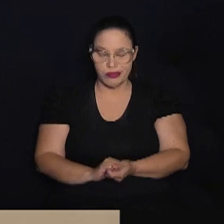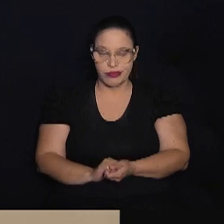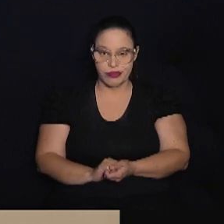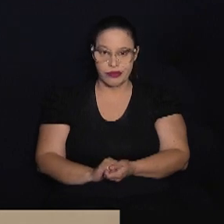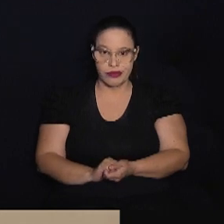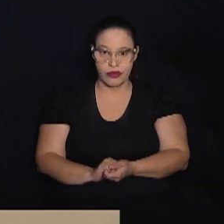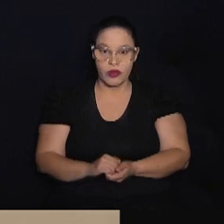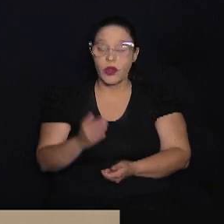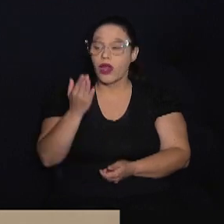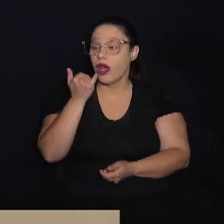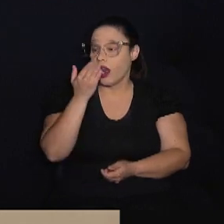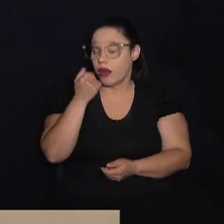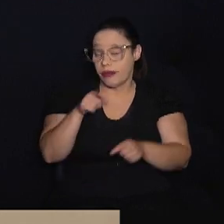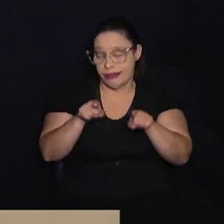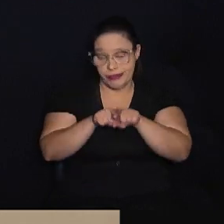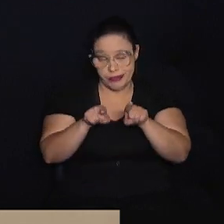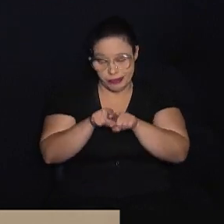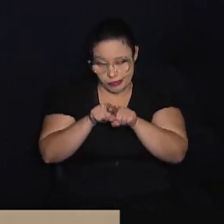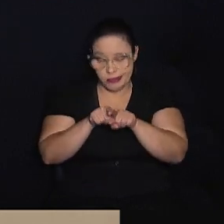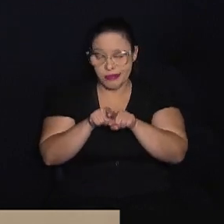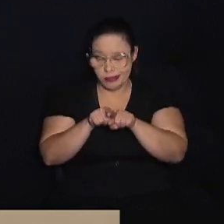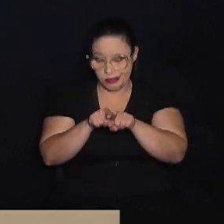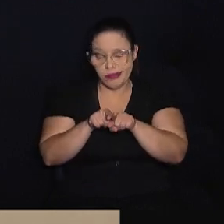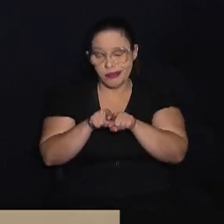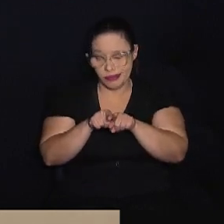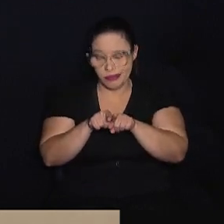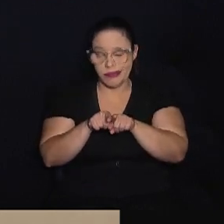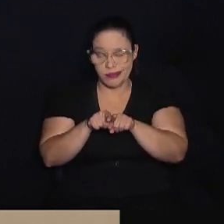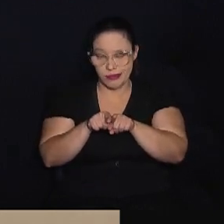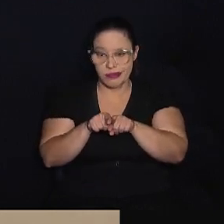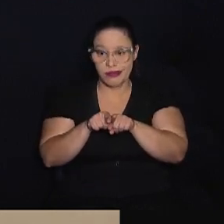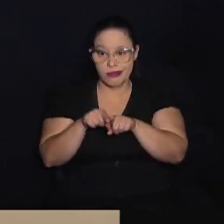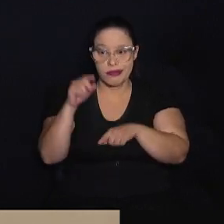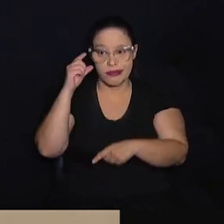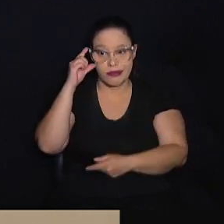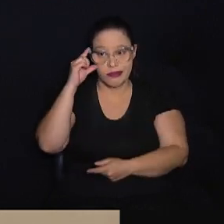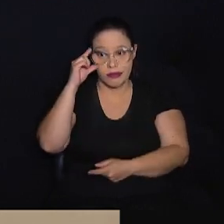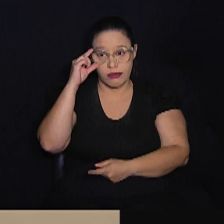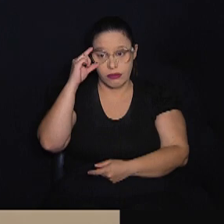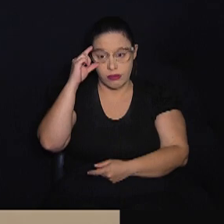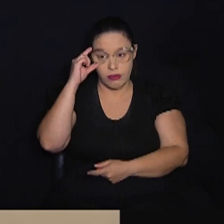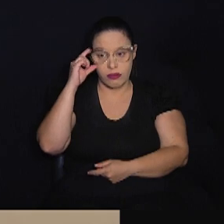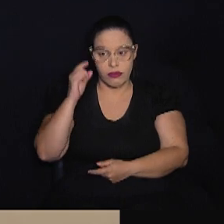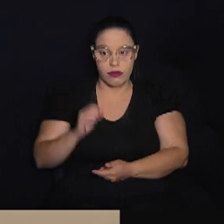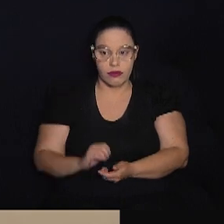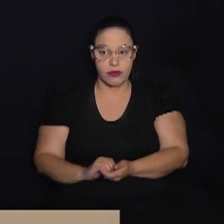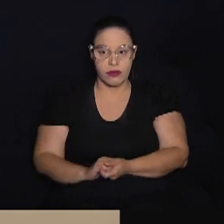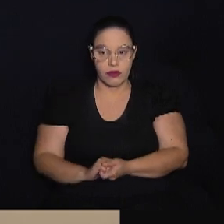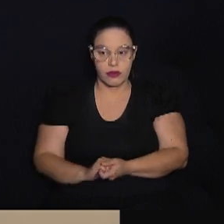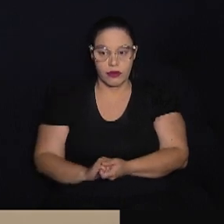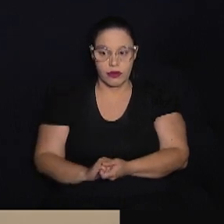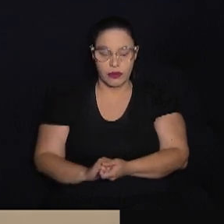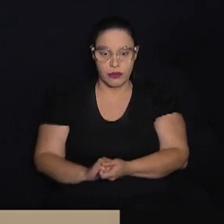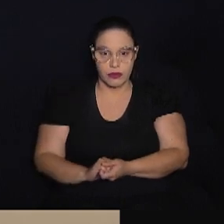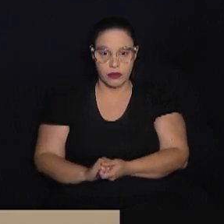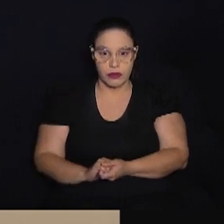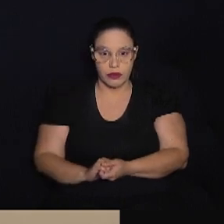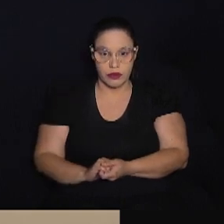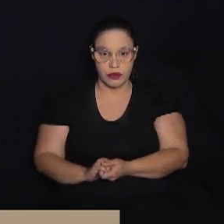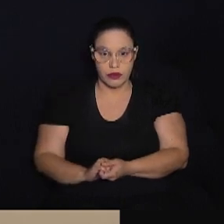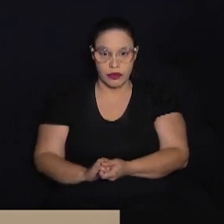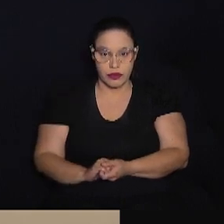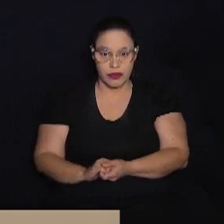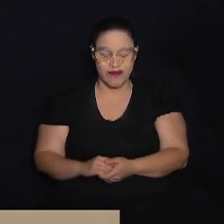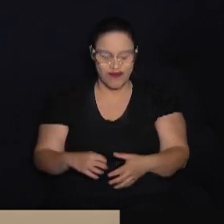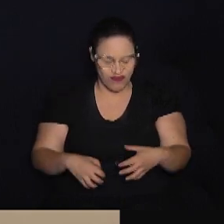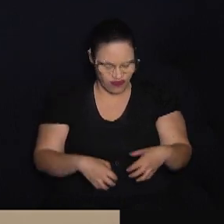E alimentos também, né? Os alimentos também que tem essas substâncias que vão acabar